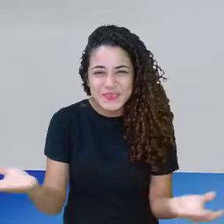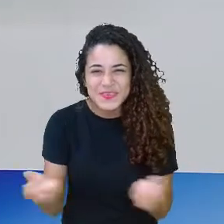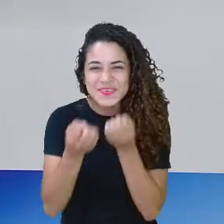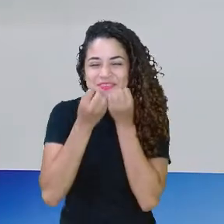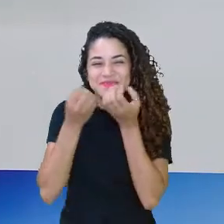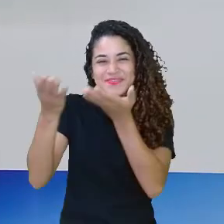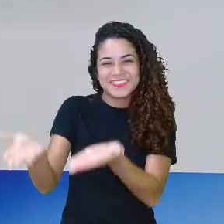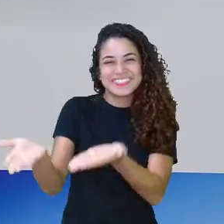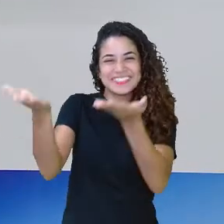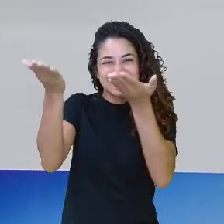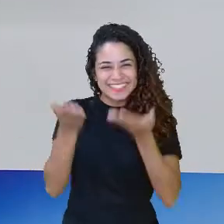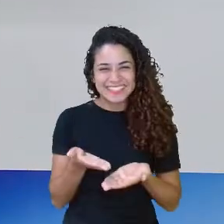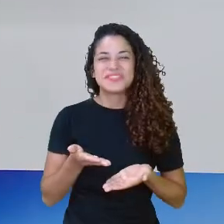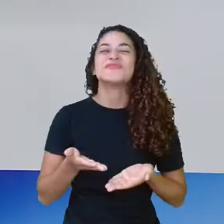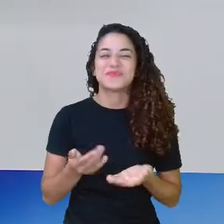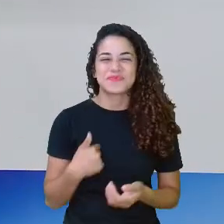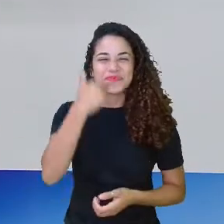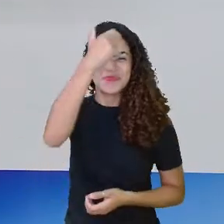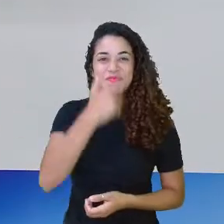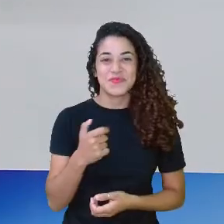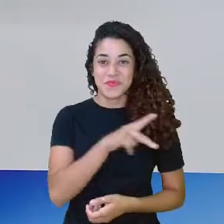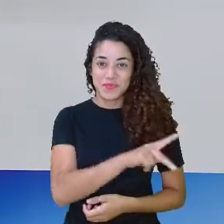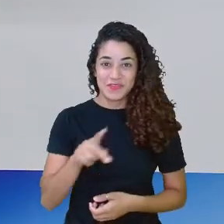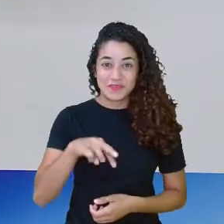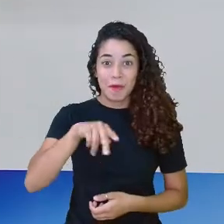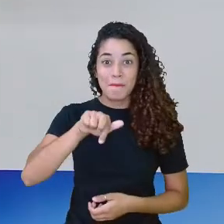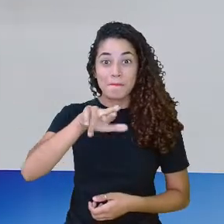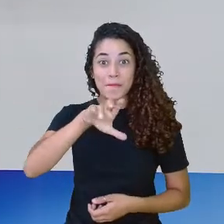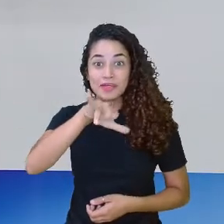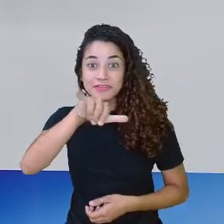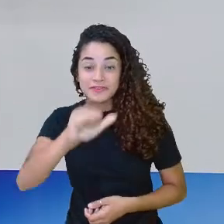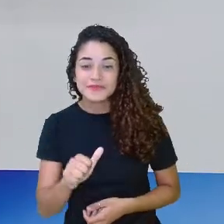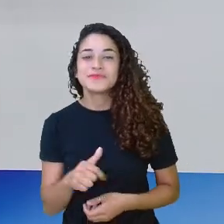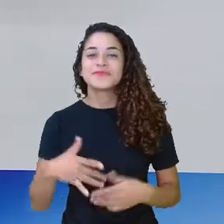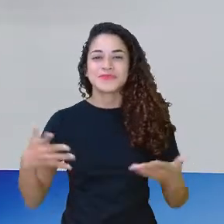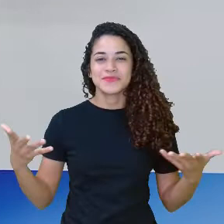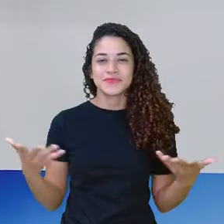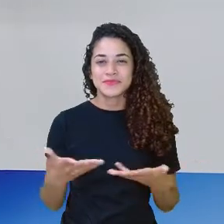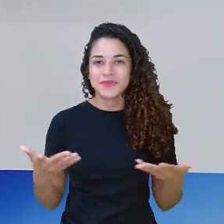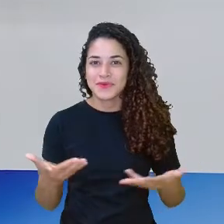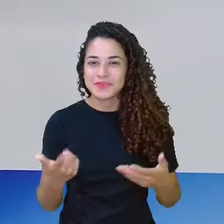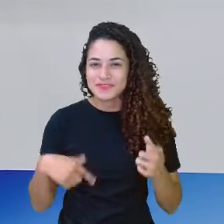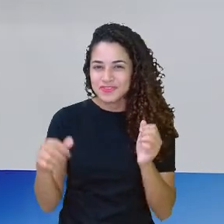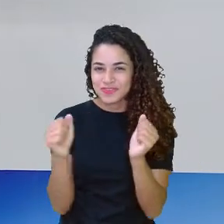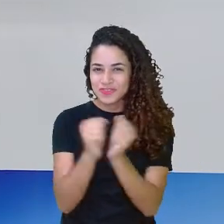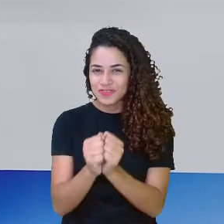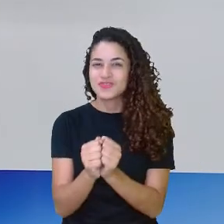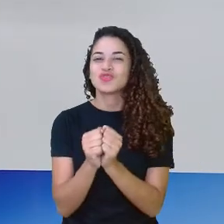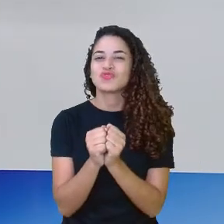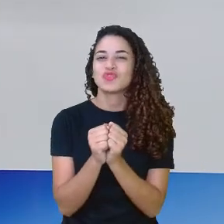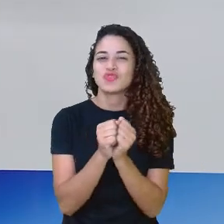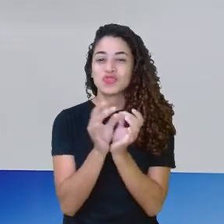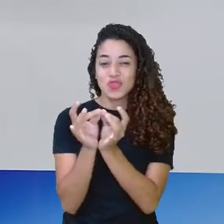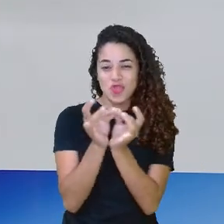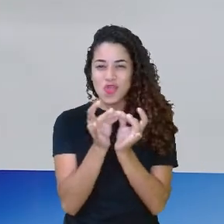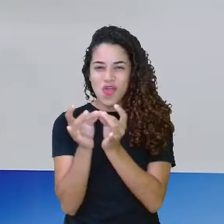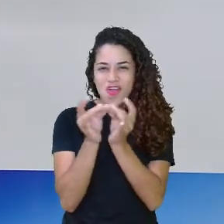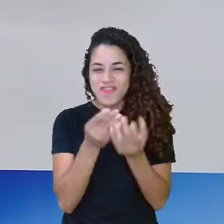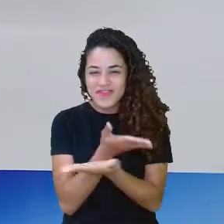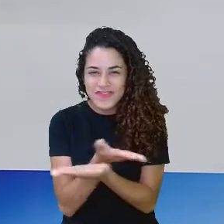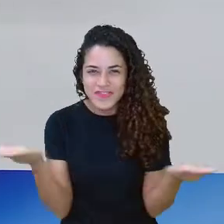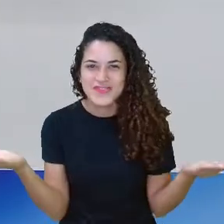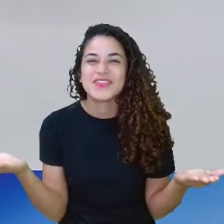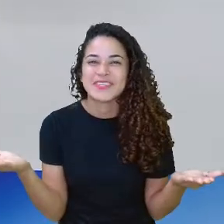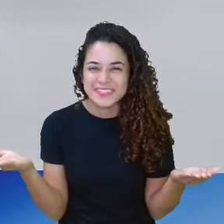Sejam muito bem-vindos! Eu sou a professora Márcia Cristina e vou ficar aqui, ó, juntinho, coladinho com vocês. Então,